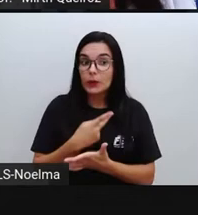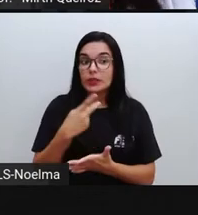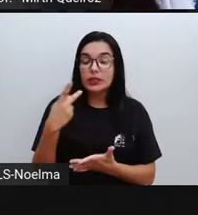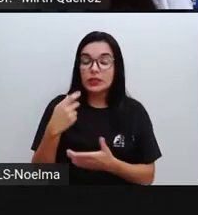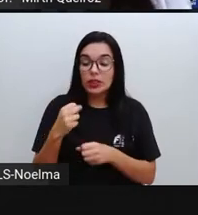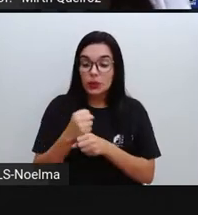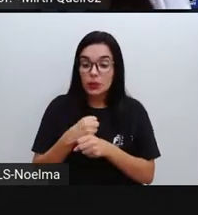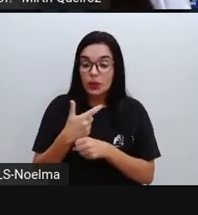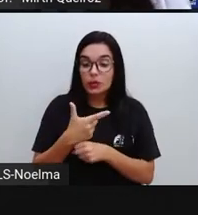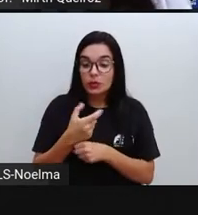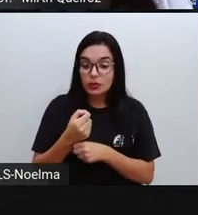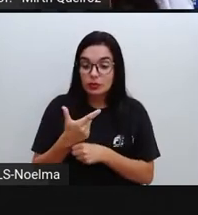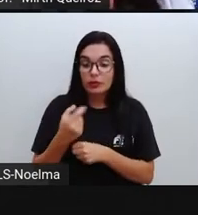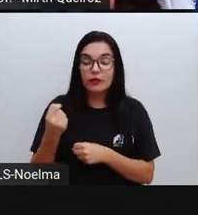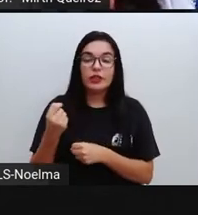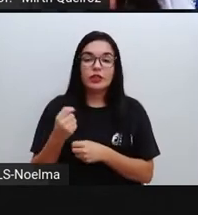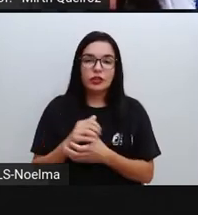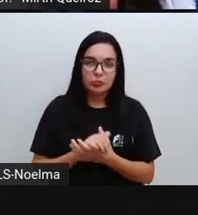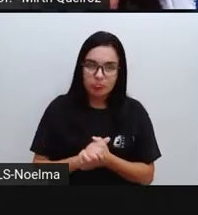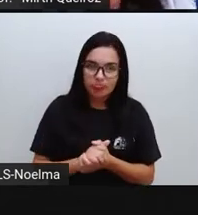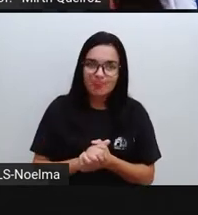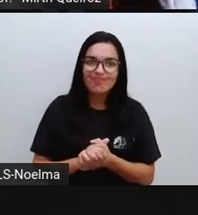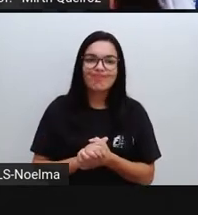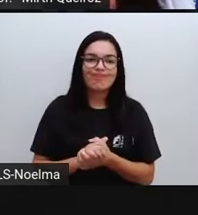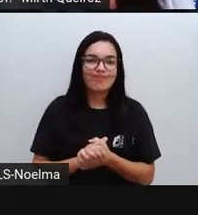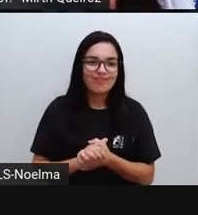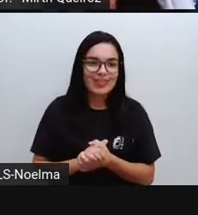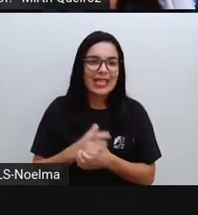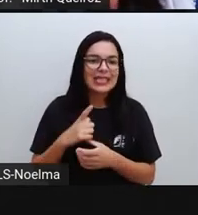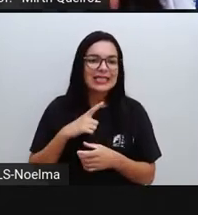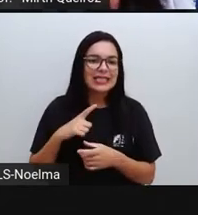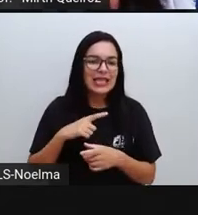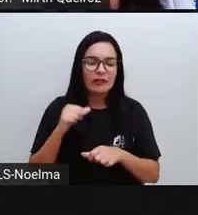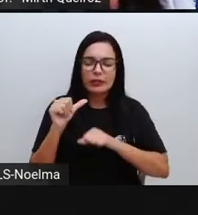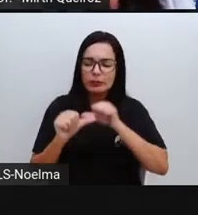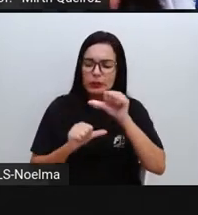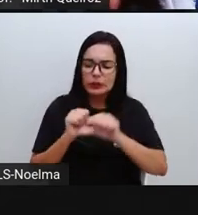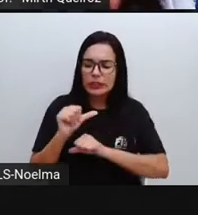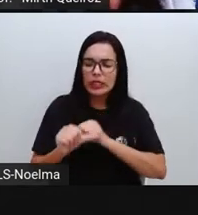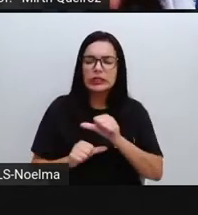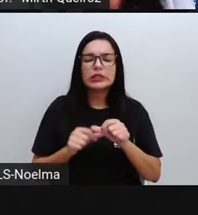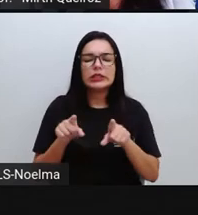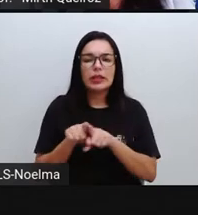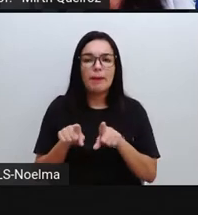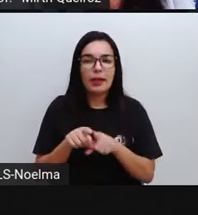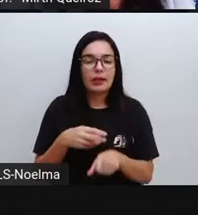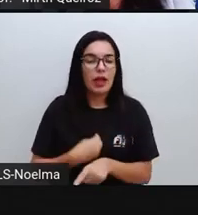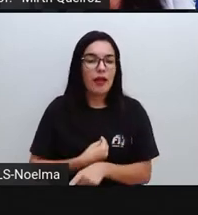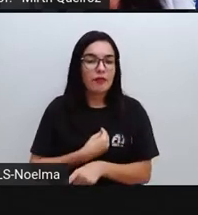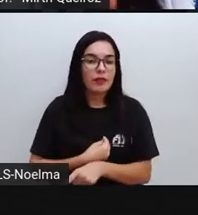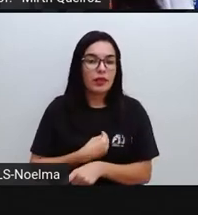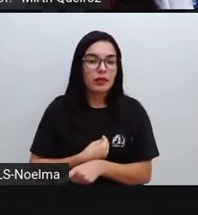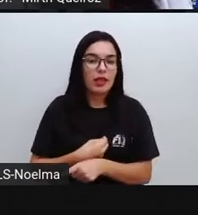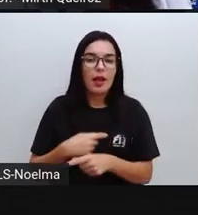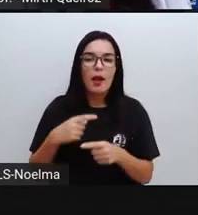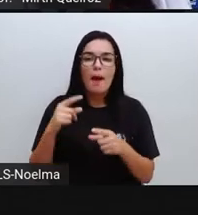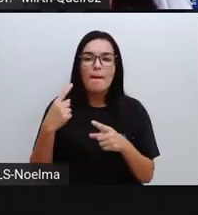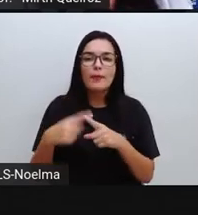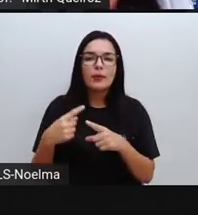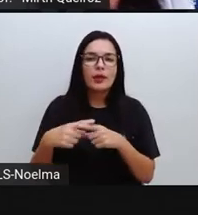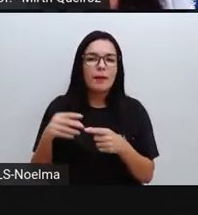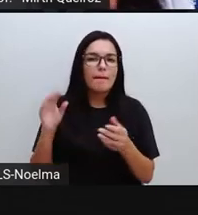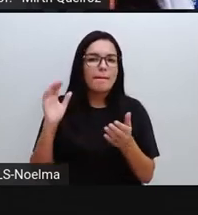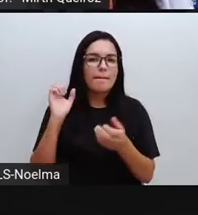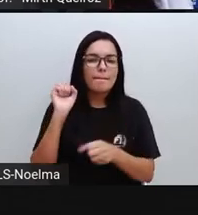2021, a gente não teve esse problema, muito embora mudou muito a nossa vida, porque a gente não pôde mais abraçar os nossos